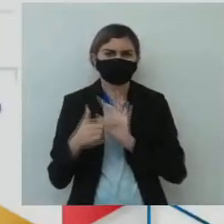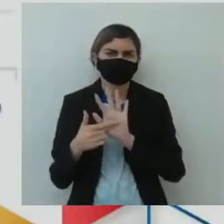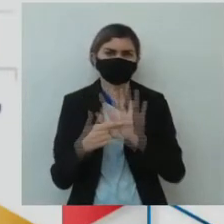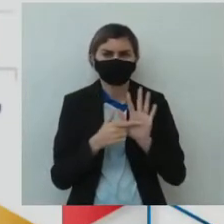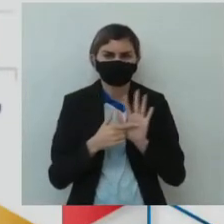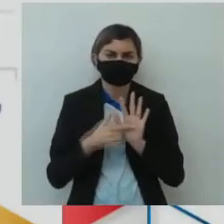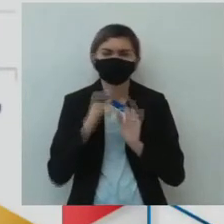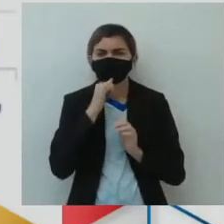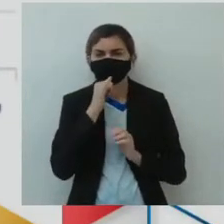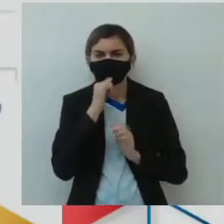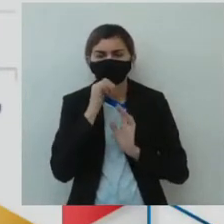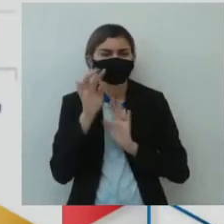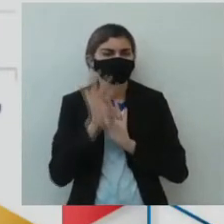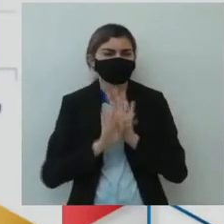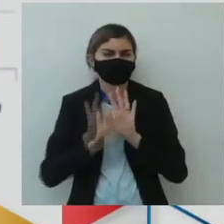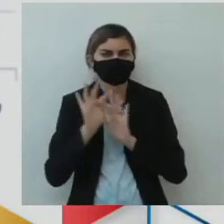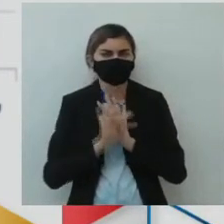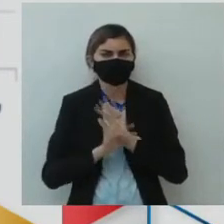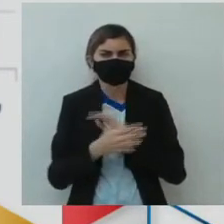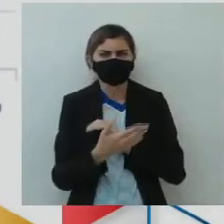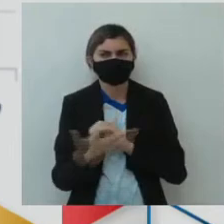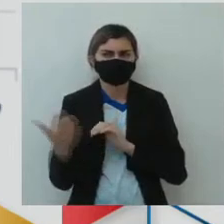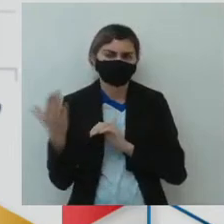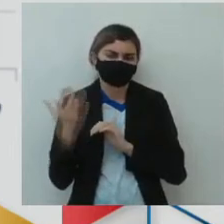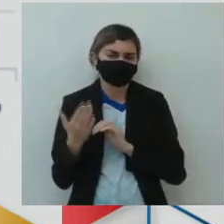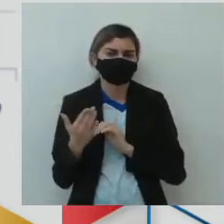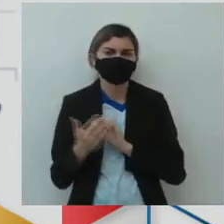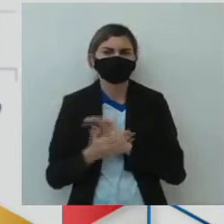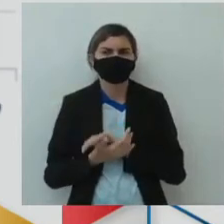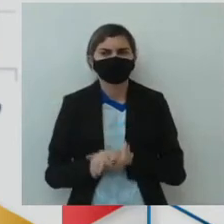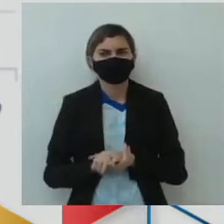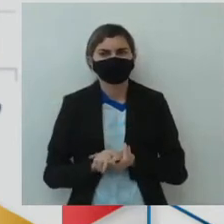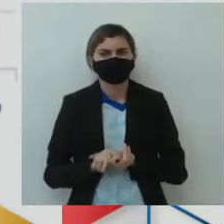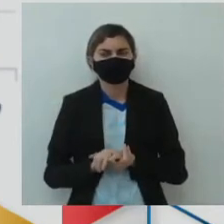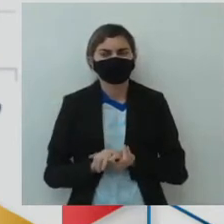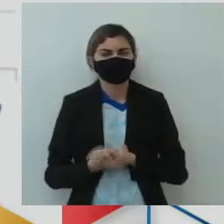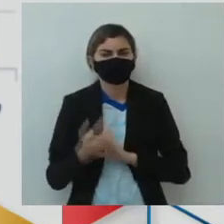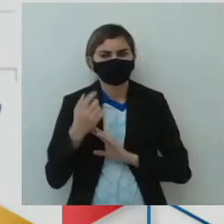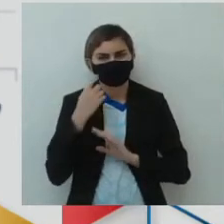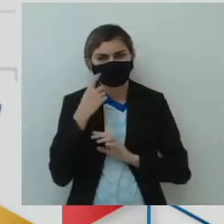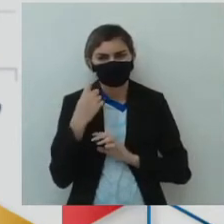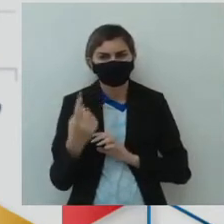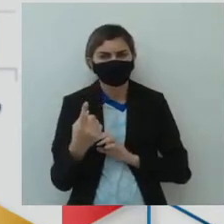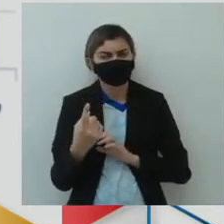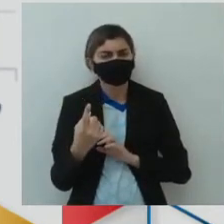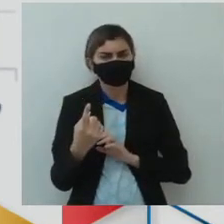mostrando o gato com aqui um exemplo de texto de guarda shows that you seen our provençais